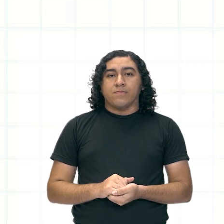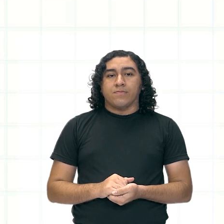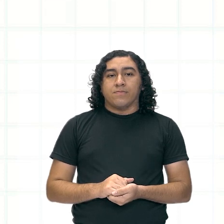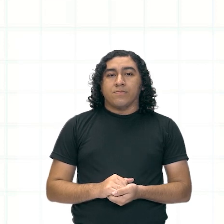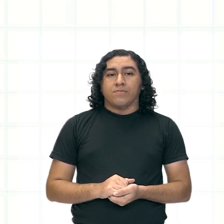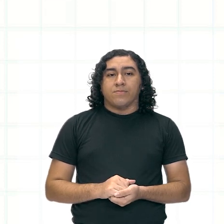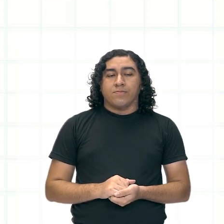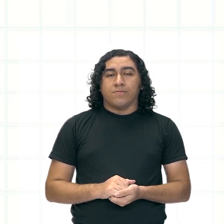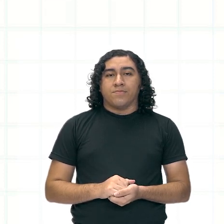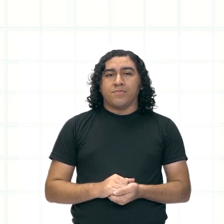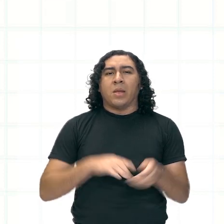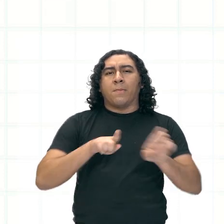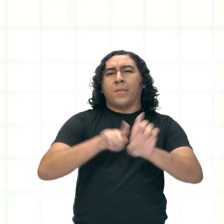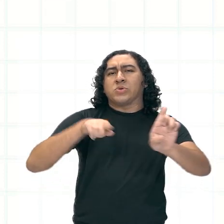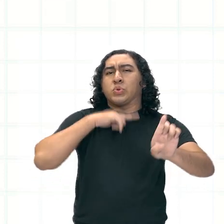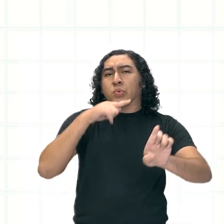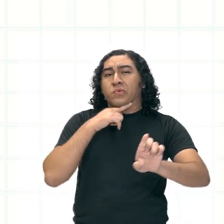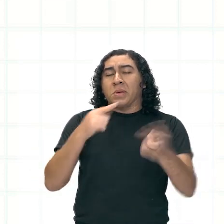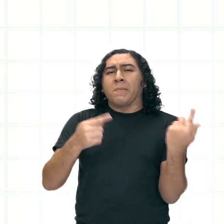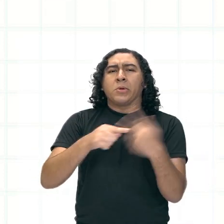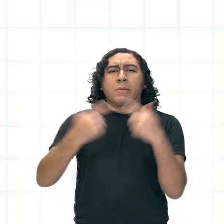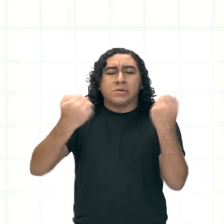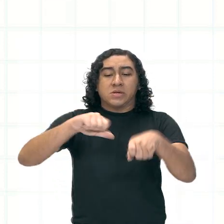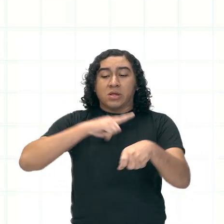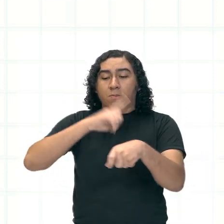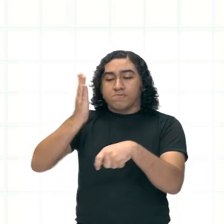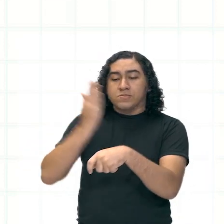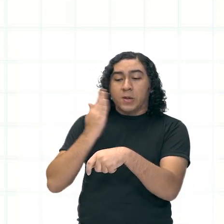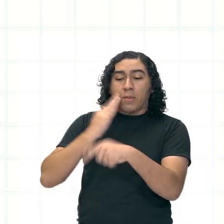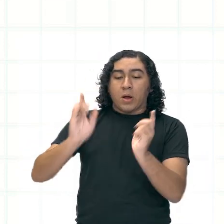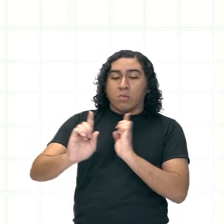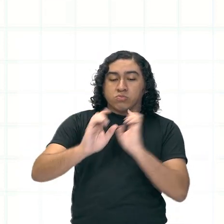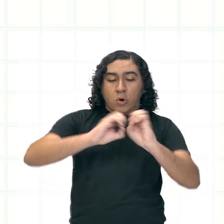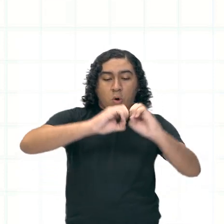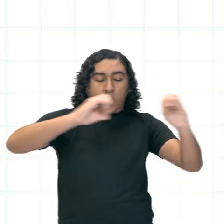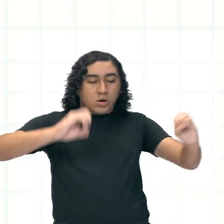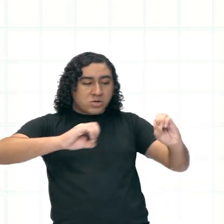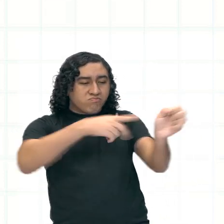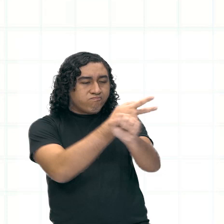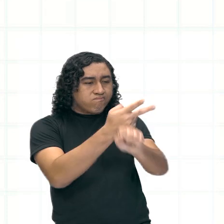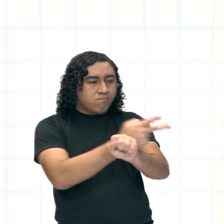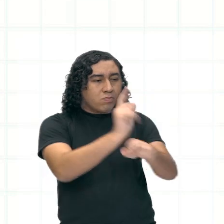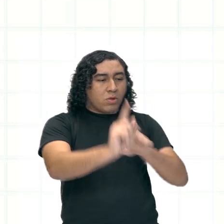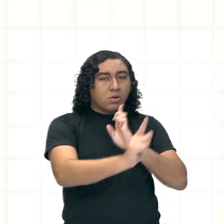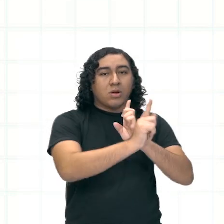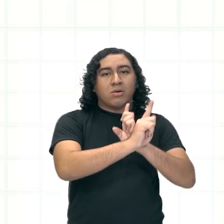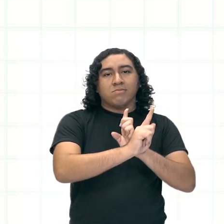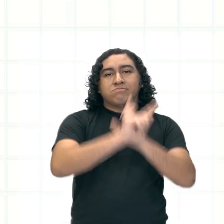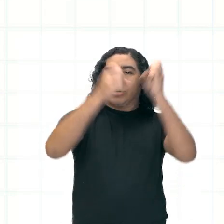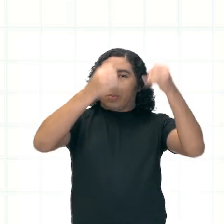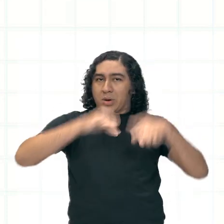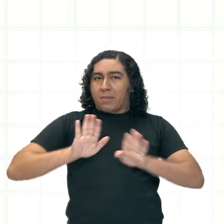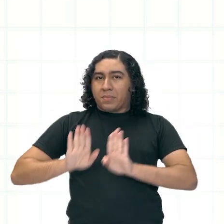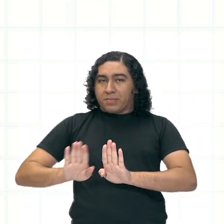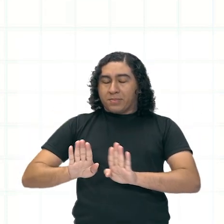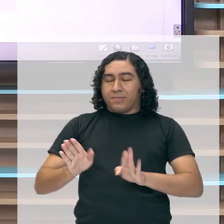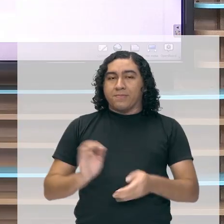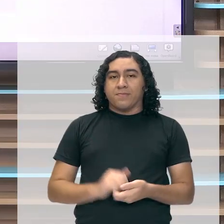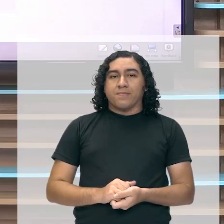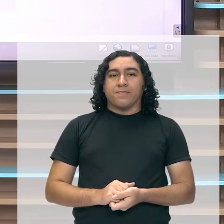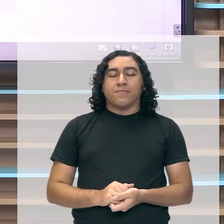importante. Agora, professor, por que eu tenho que saber identificar o núcleo do sujeito? Vou já explicar para vocês, voltando aqui